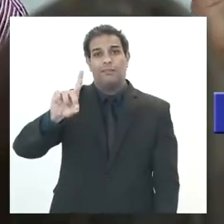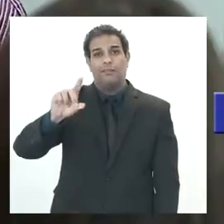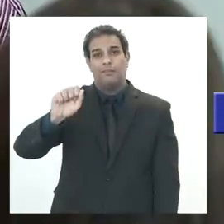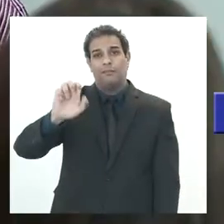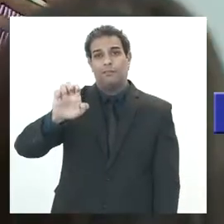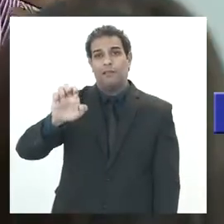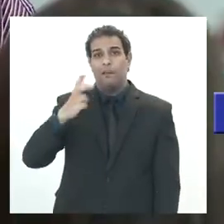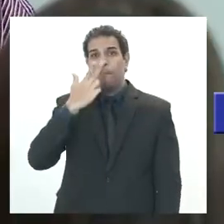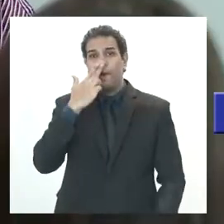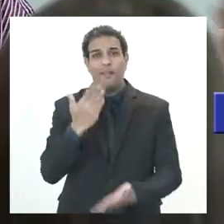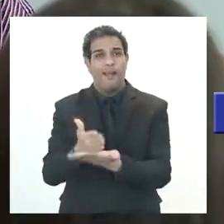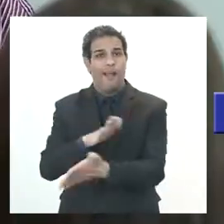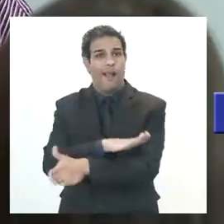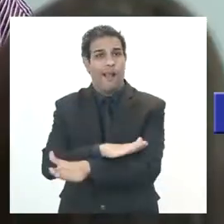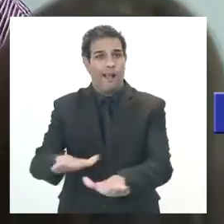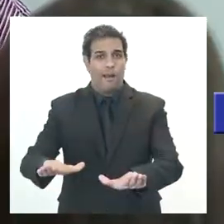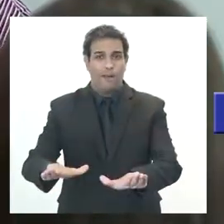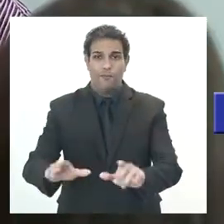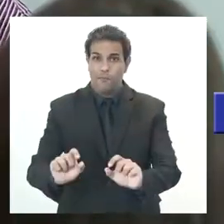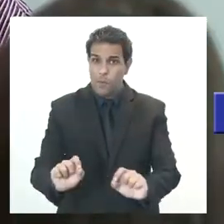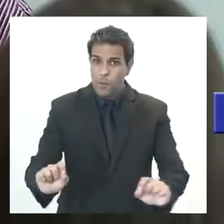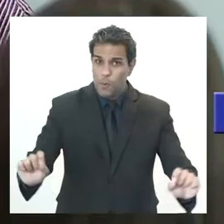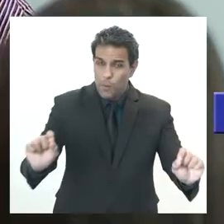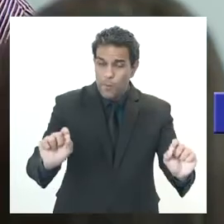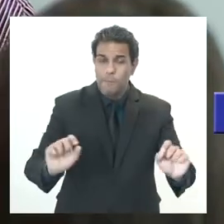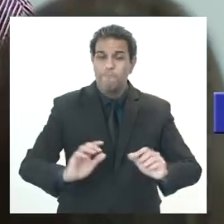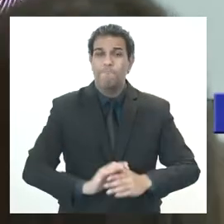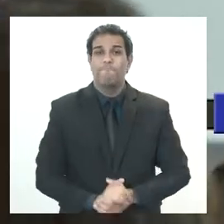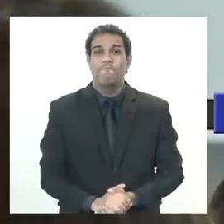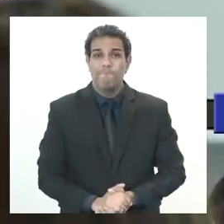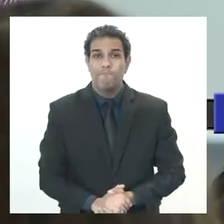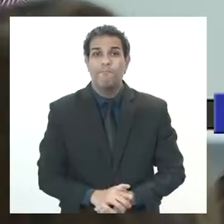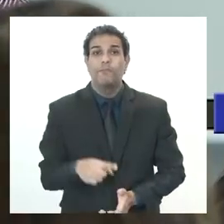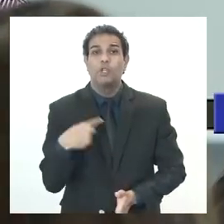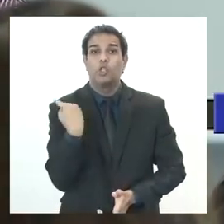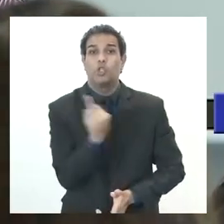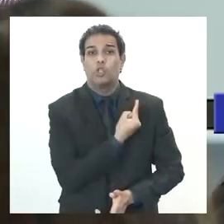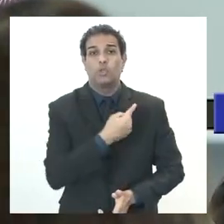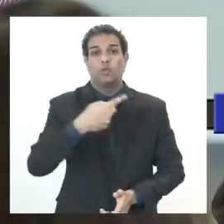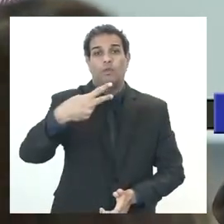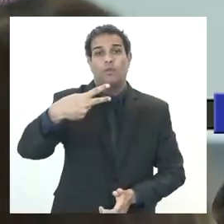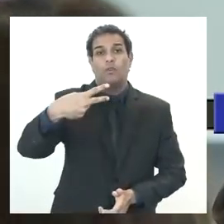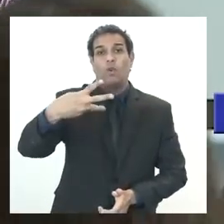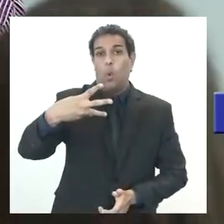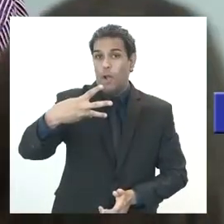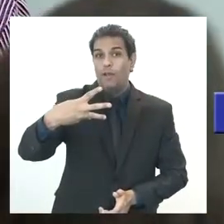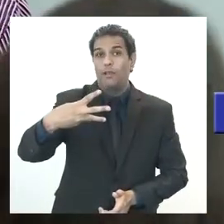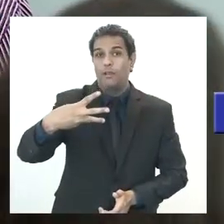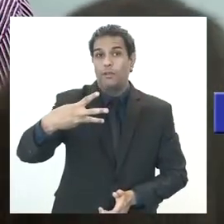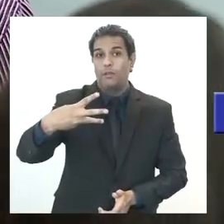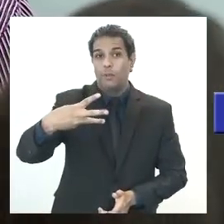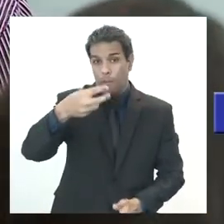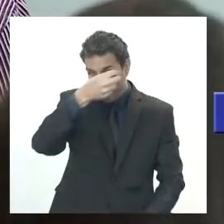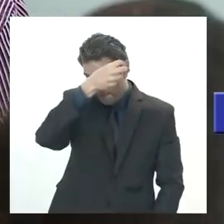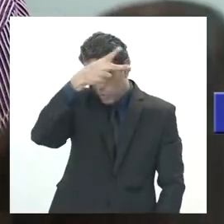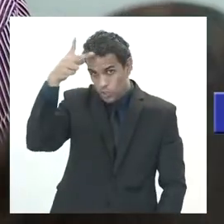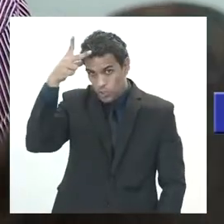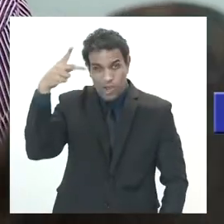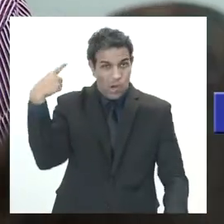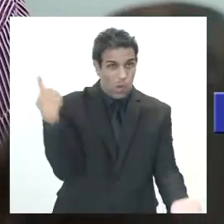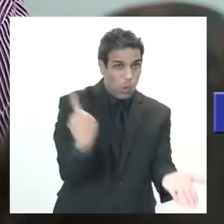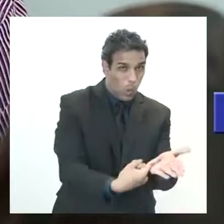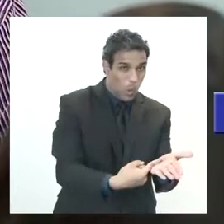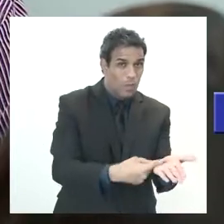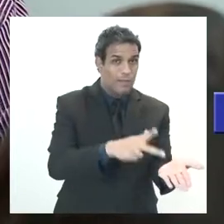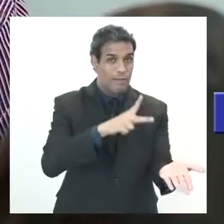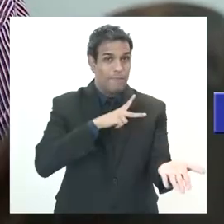achando que essa daí acabou E aí quer aproveitar o momento de trás me permite temos mais de 24 municípios que não aderiram ao processo de concessão